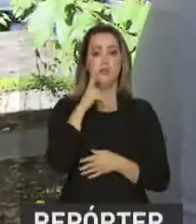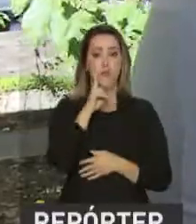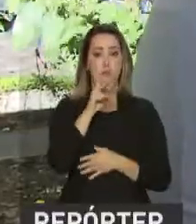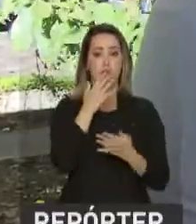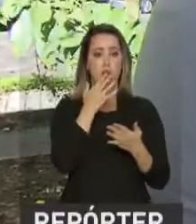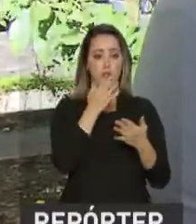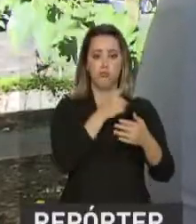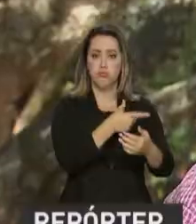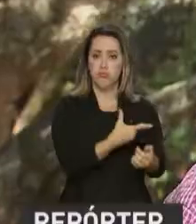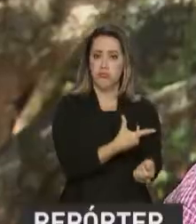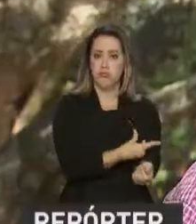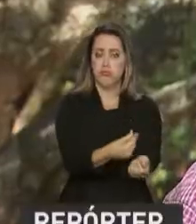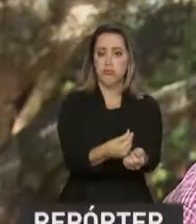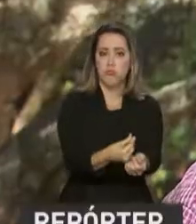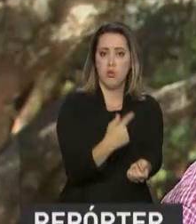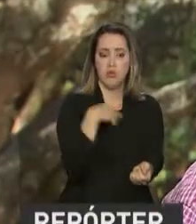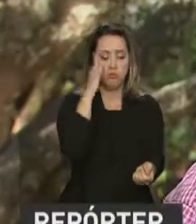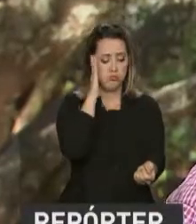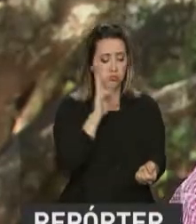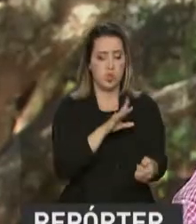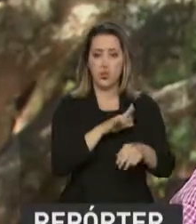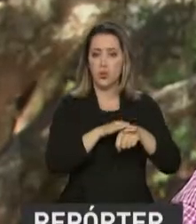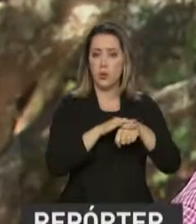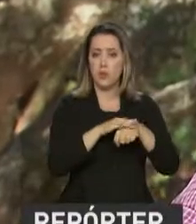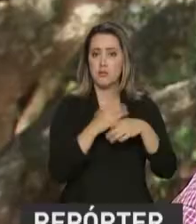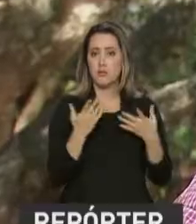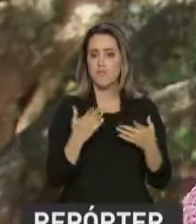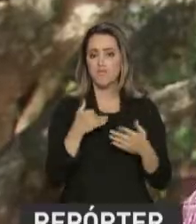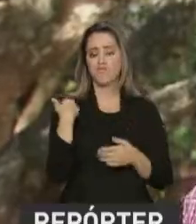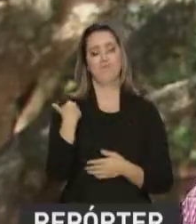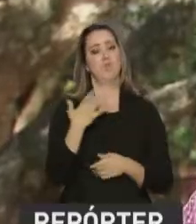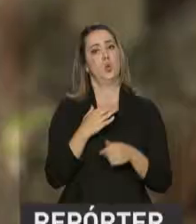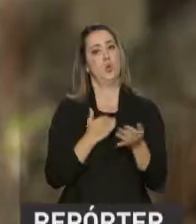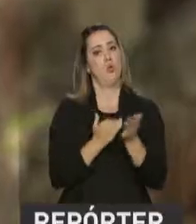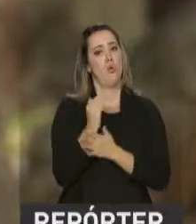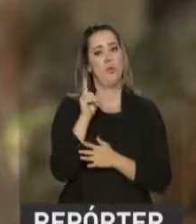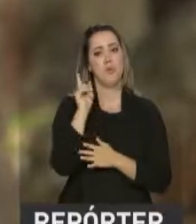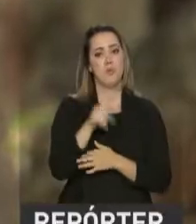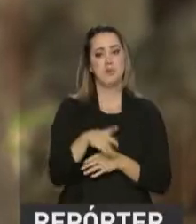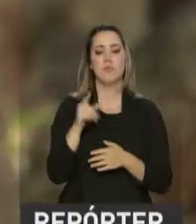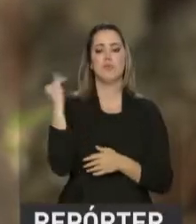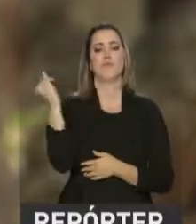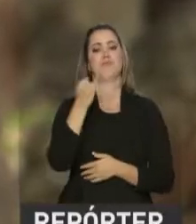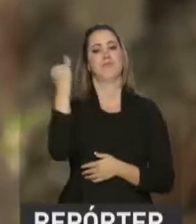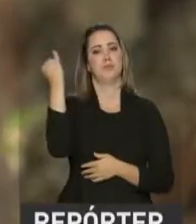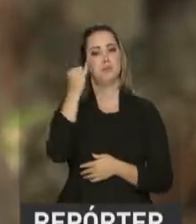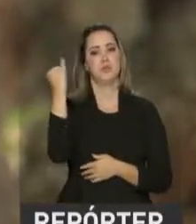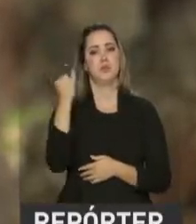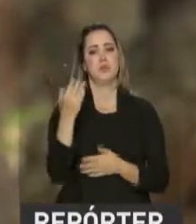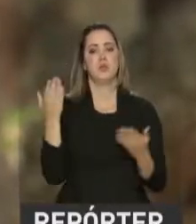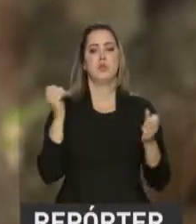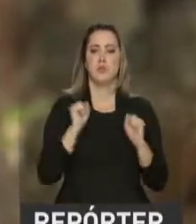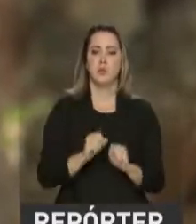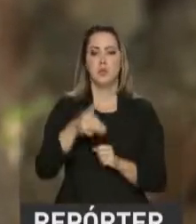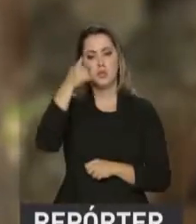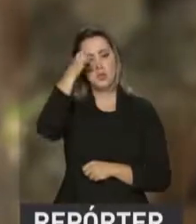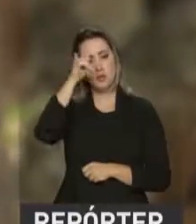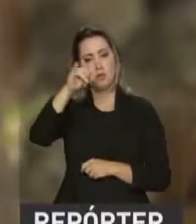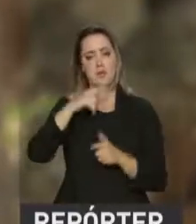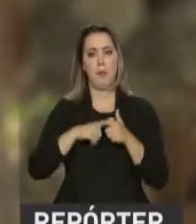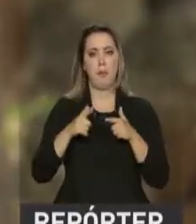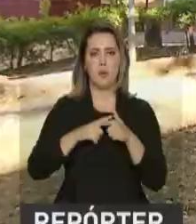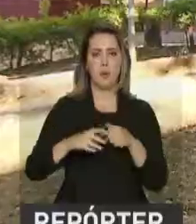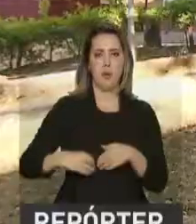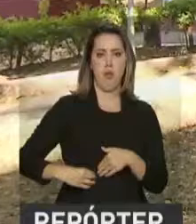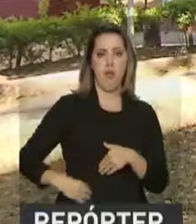de rotina ele conta que o diagnóstico no início da doença foi fundamental para poder evitar danos ao